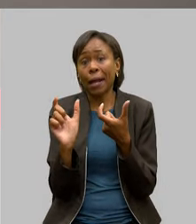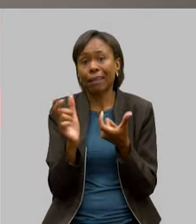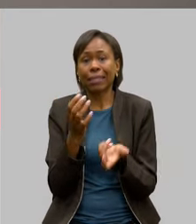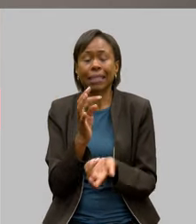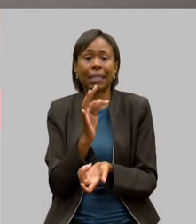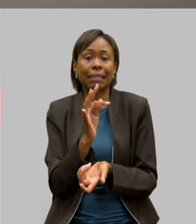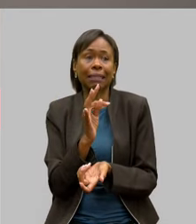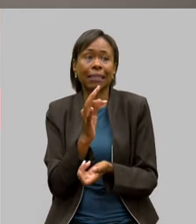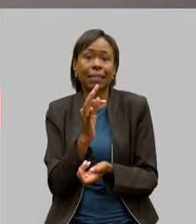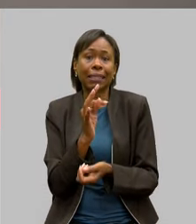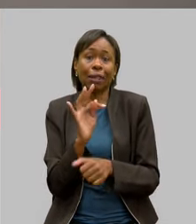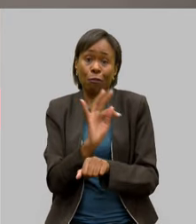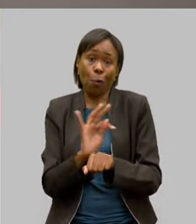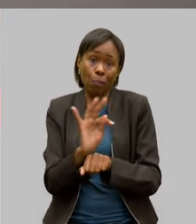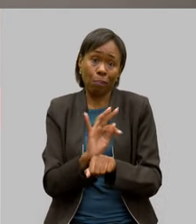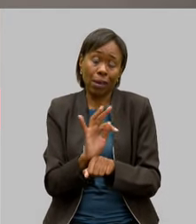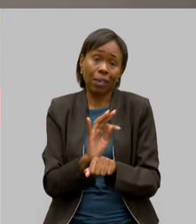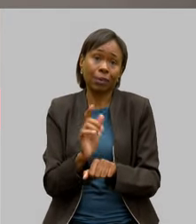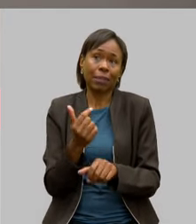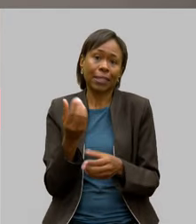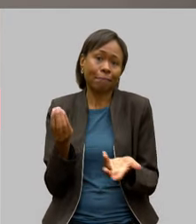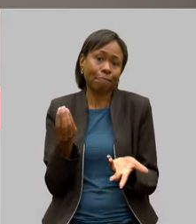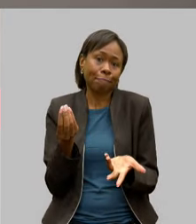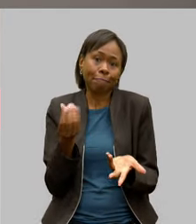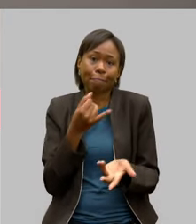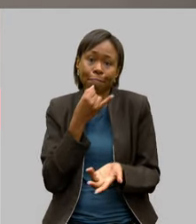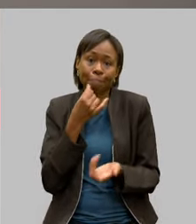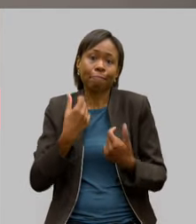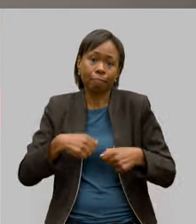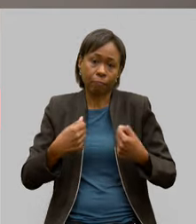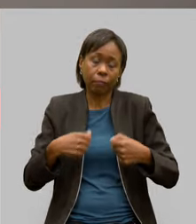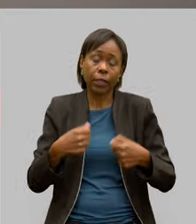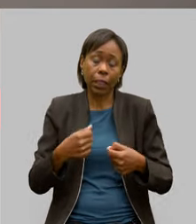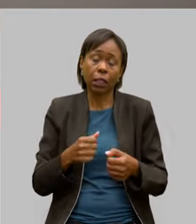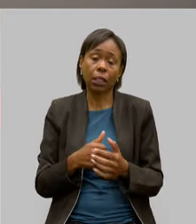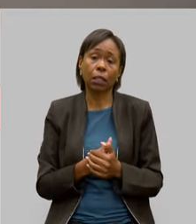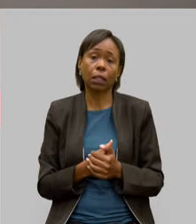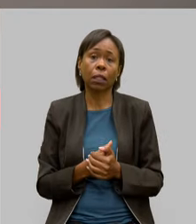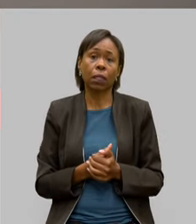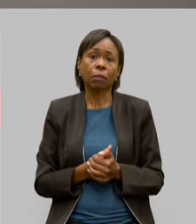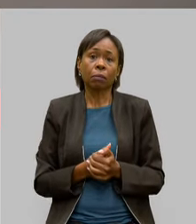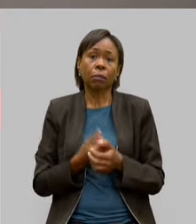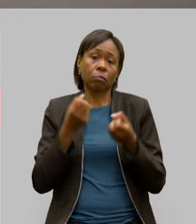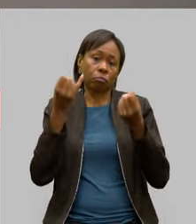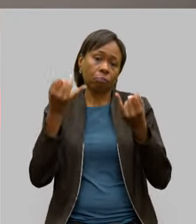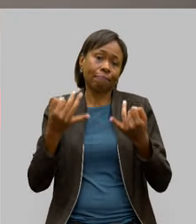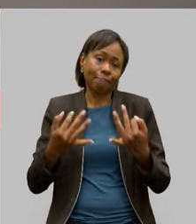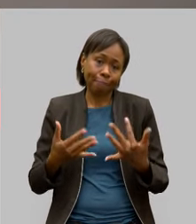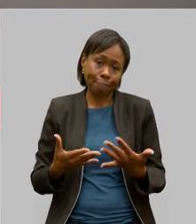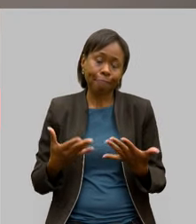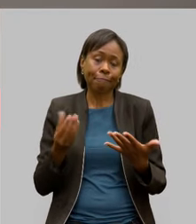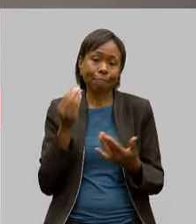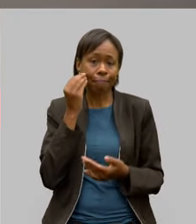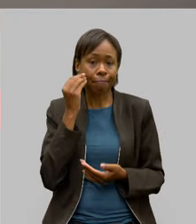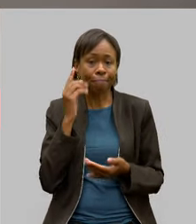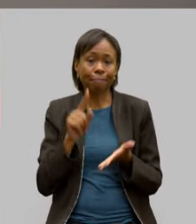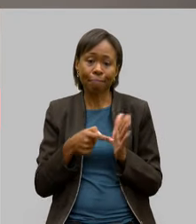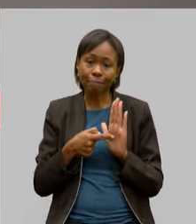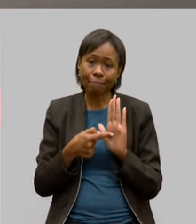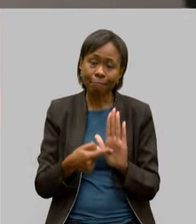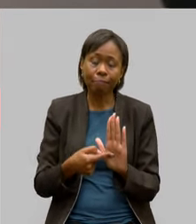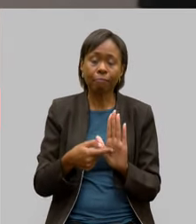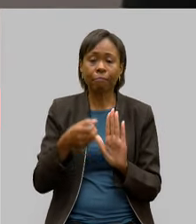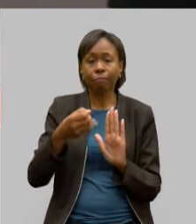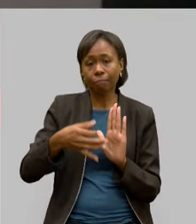fugir um pouquinho do jid quees porque eu acho que isso às vezes atrapalha muito mas era o que eu eu tinha para poder tentar colaborar que